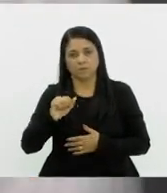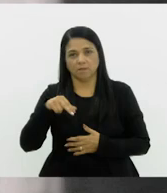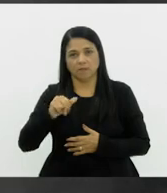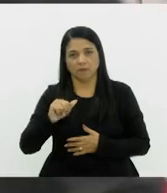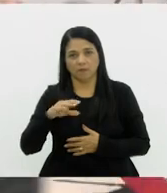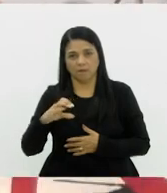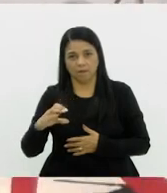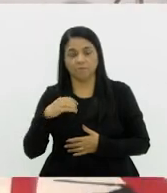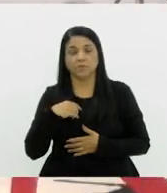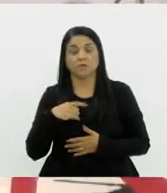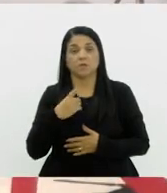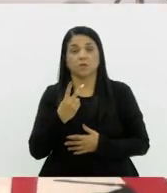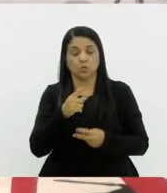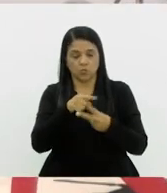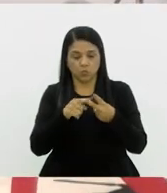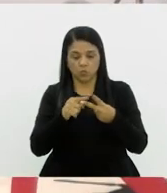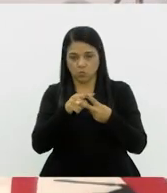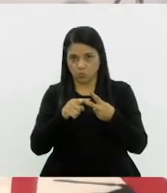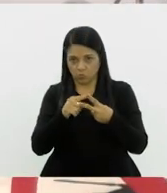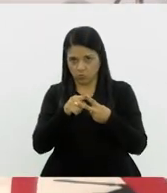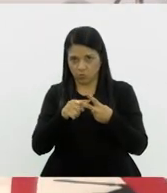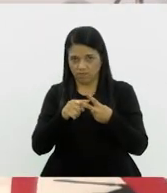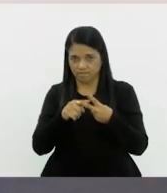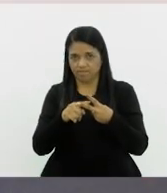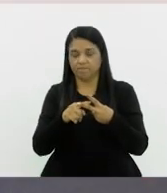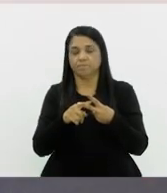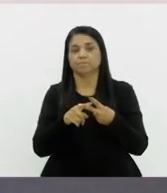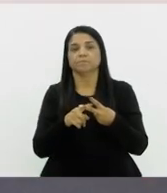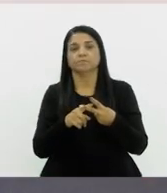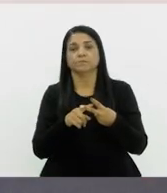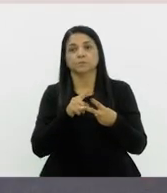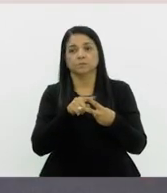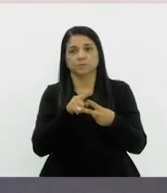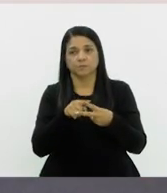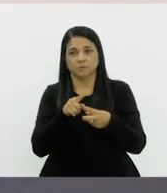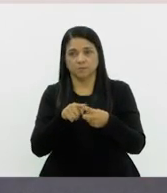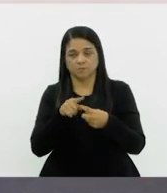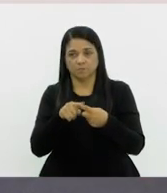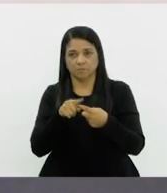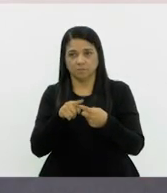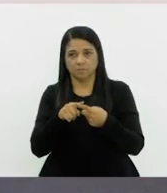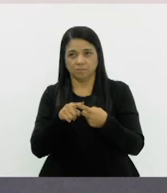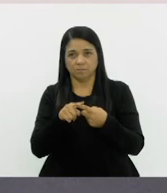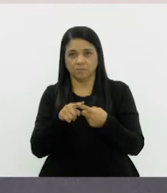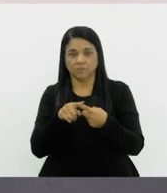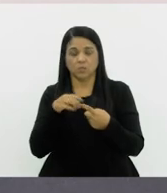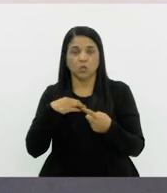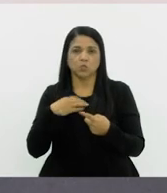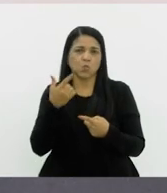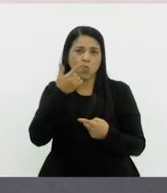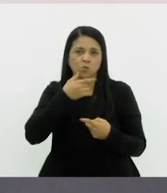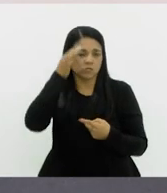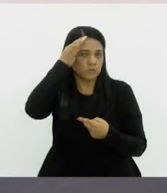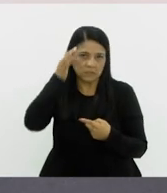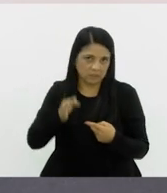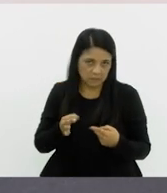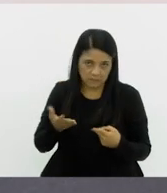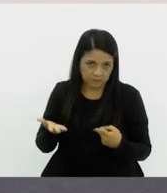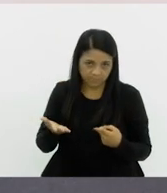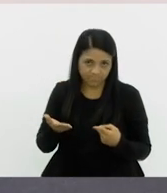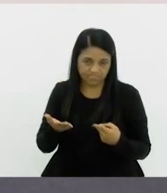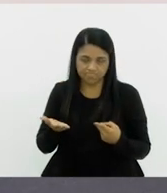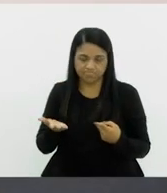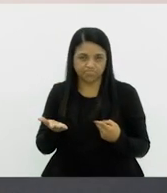Não, eu só queria pontuar duas coisas. Primeiro, que eu não consigo entender como é que vocês